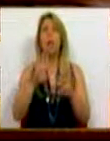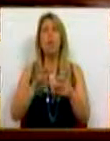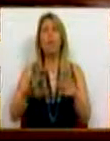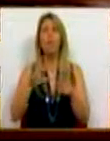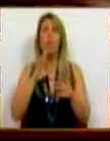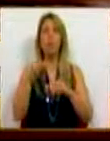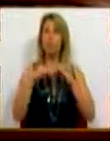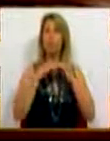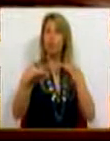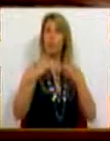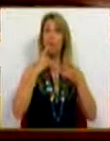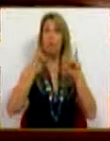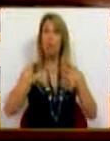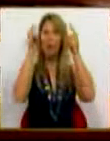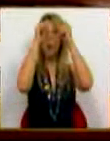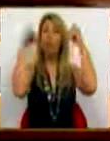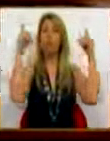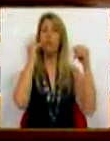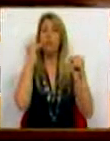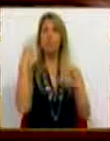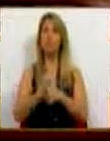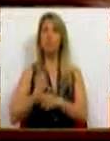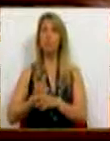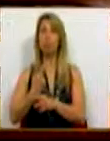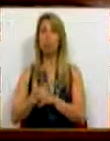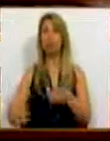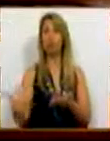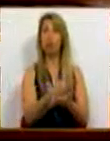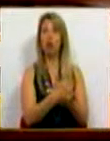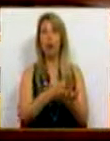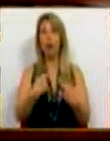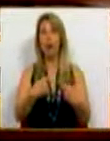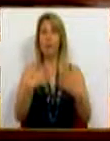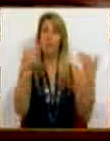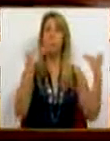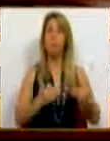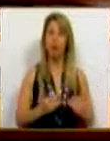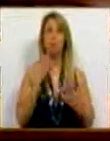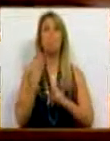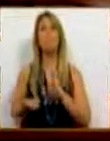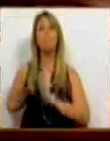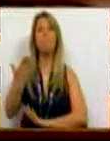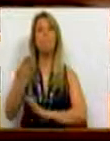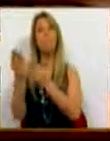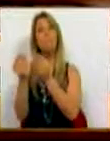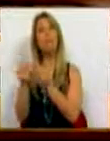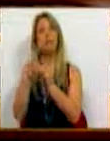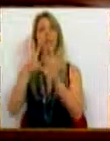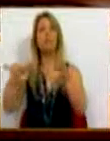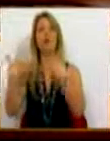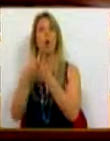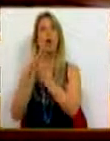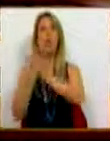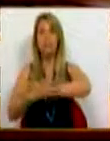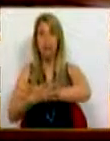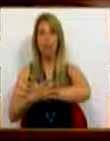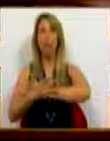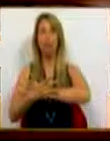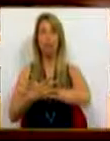que começa na concessão de produtos que utilizam menos recursos e mais matérias reutilizadas ou recicladas e que